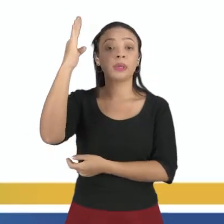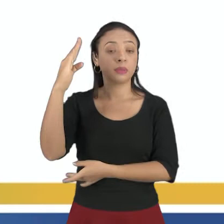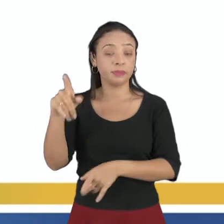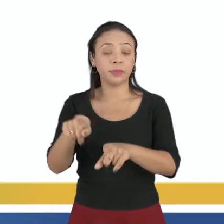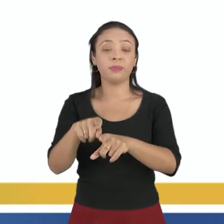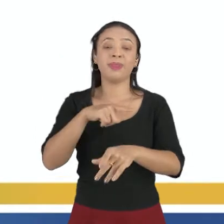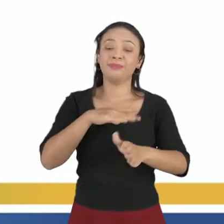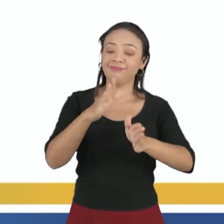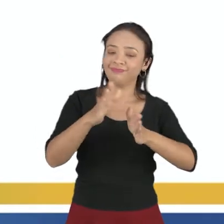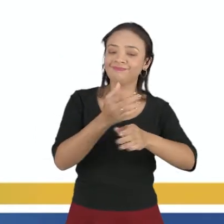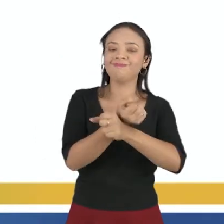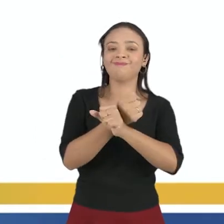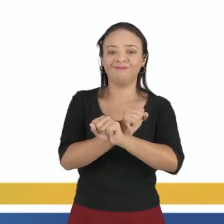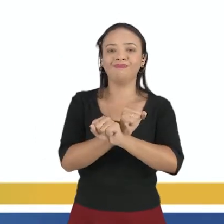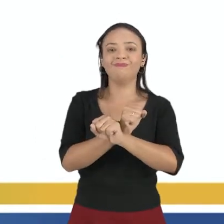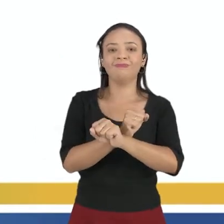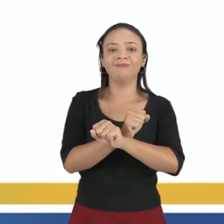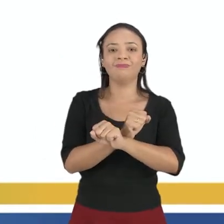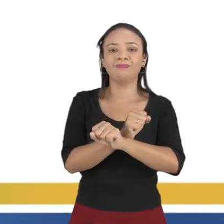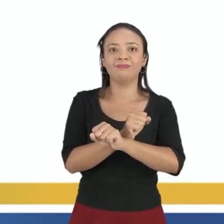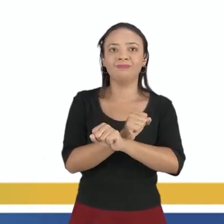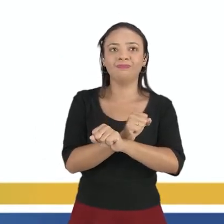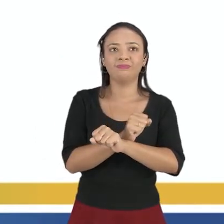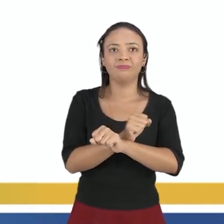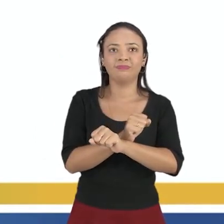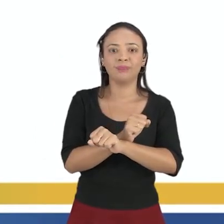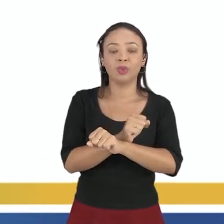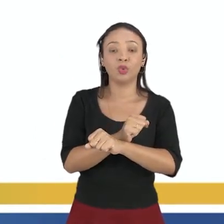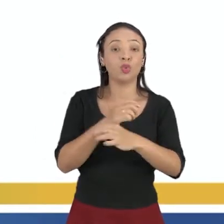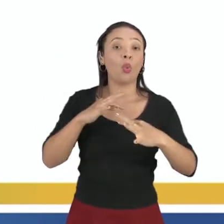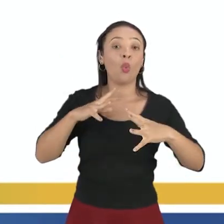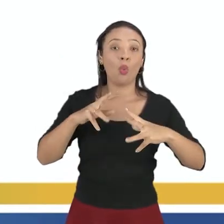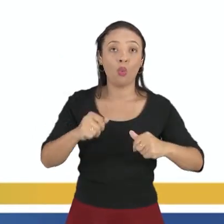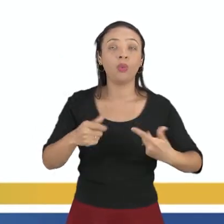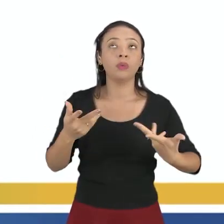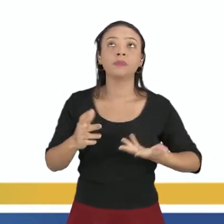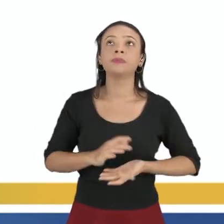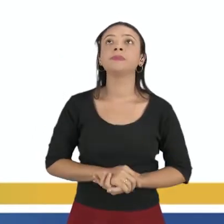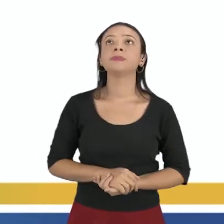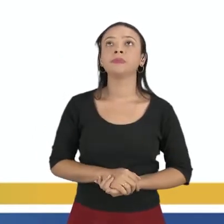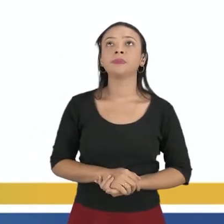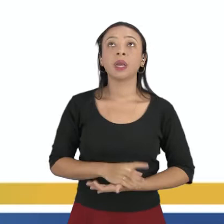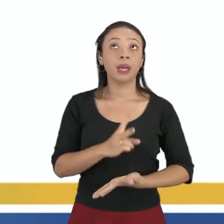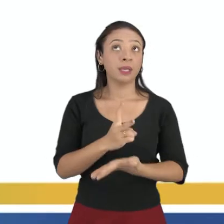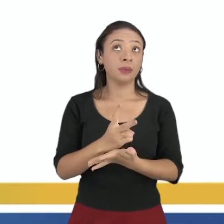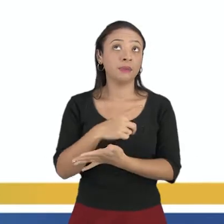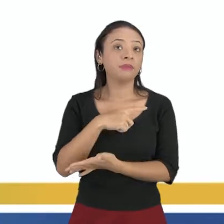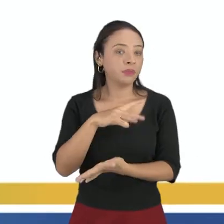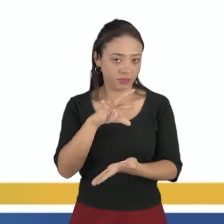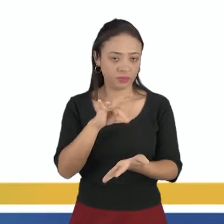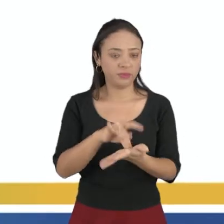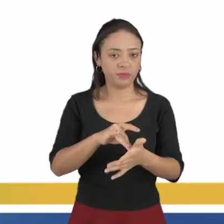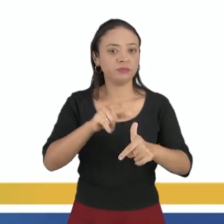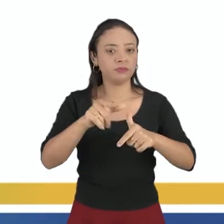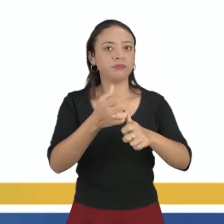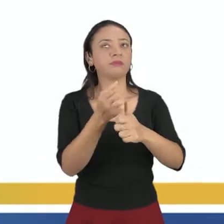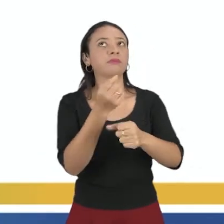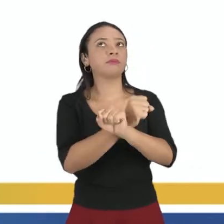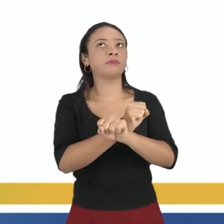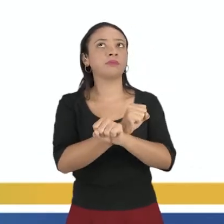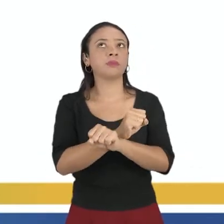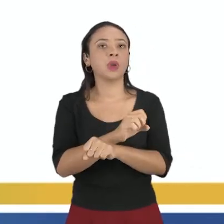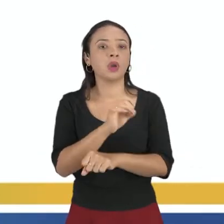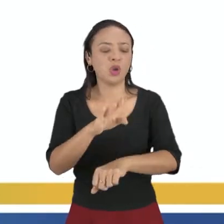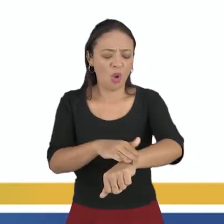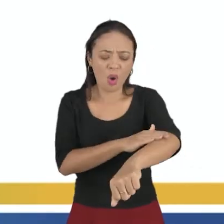teve o período da escravidão. Nós estamos falando do trabalho escravo do geral. Sempre existiu o trabalho escravo. Não é voltado só